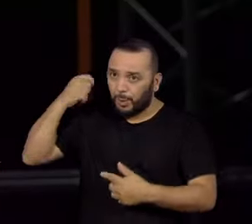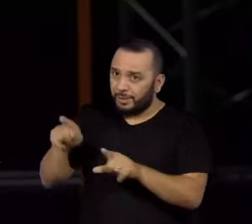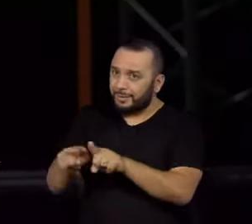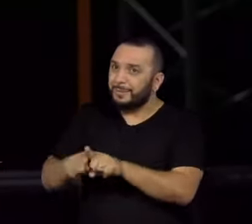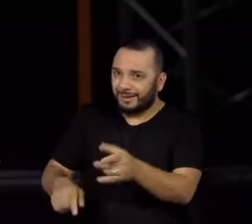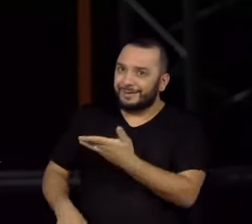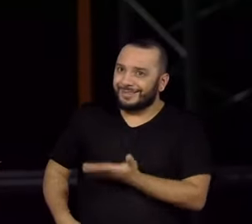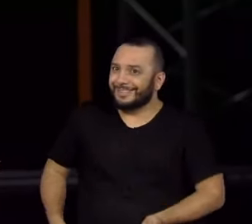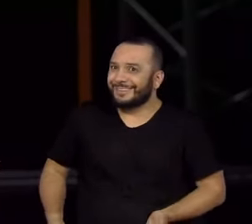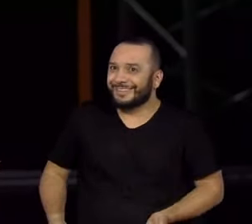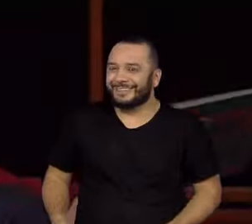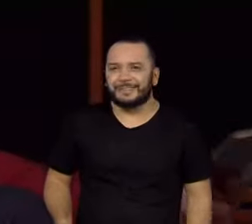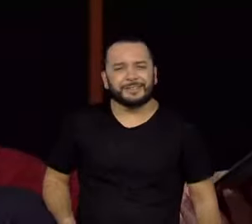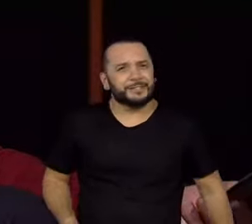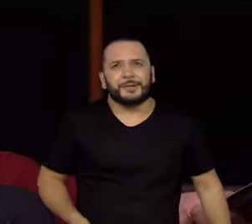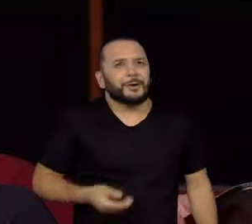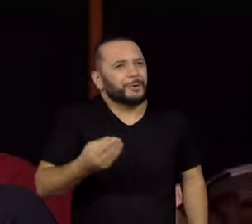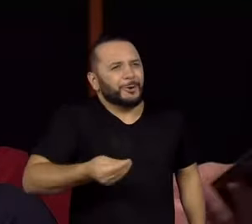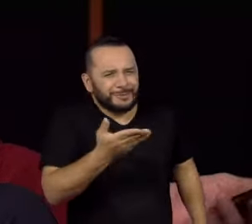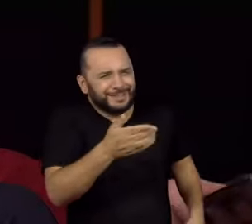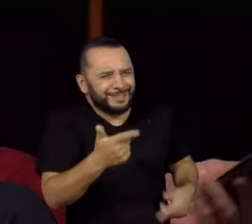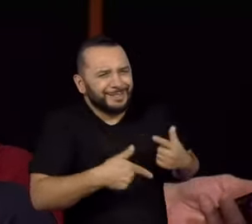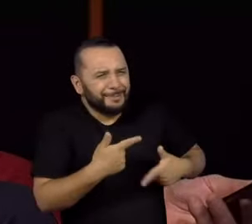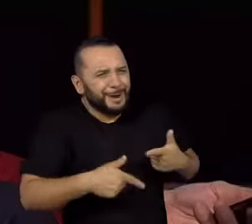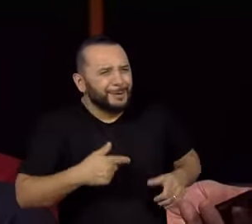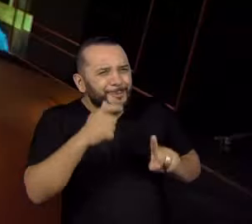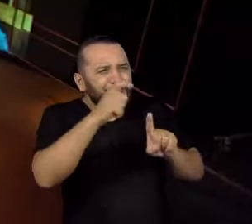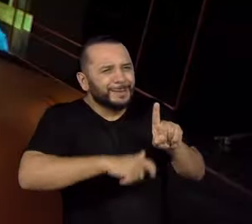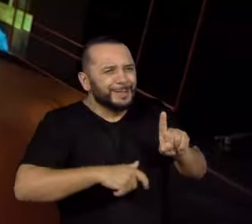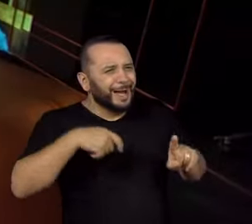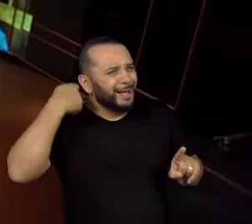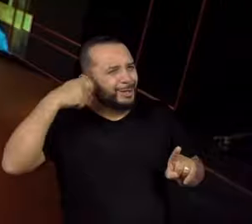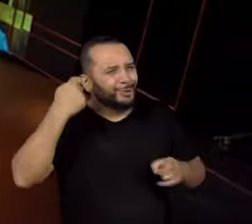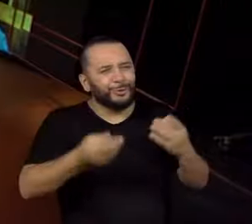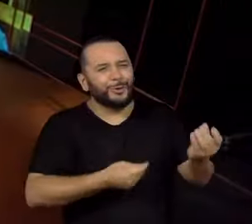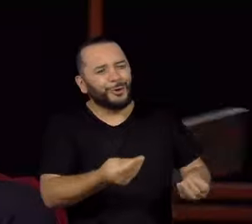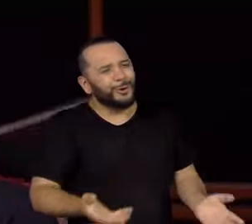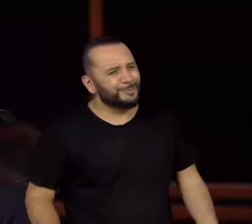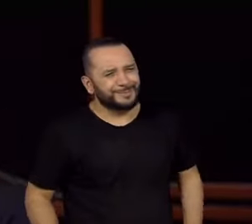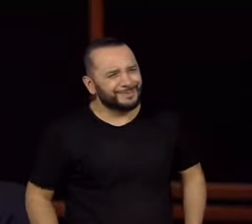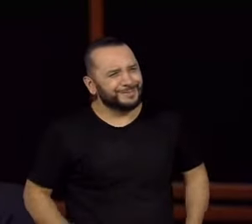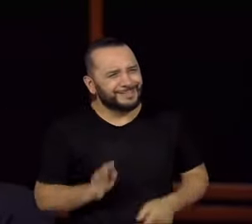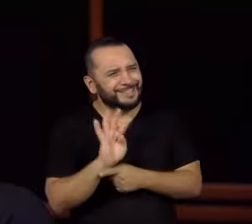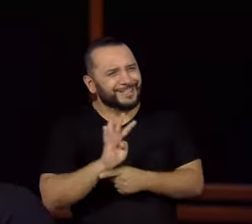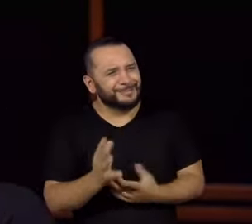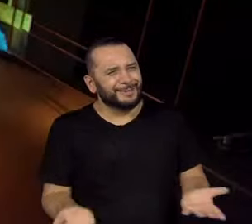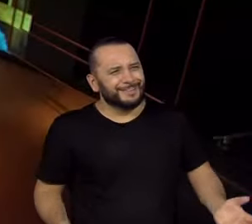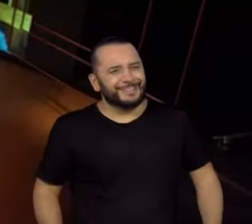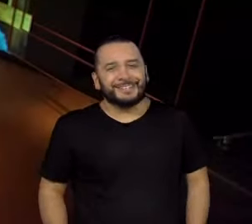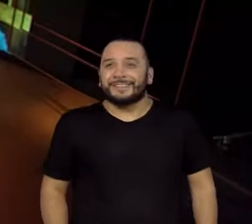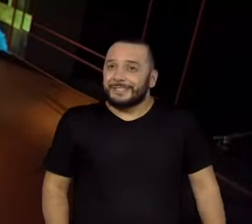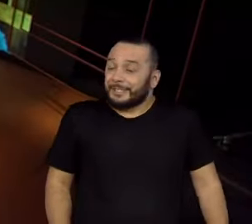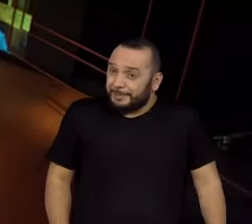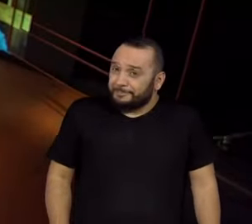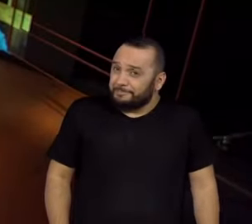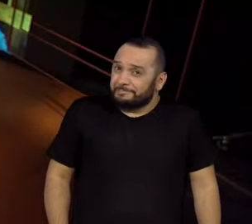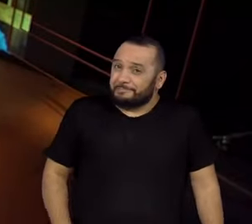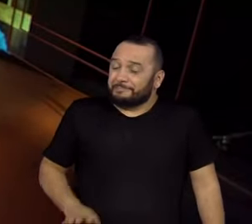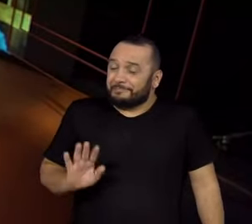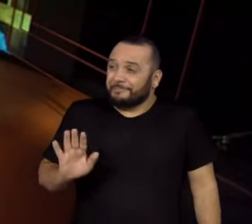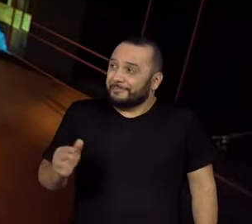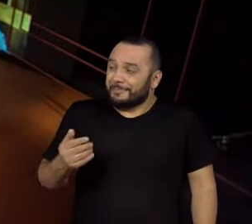cinema do mundo. Como é que você encarou esse trabalho de interpretar, de fazer um trabalho de interpretação do cinema? Não é muito complicado,